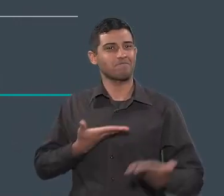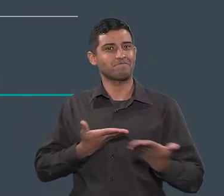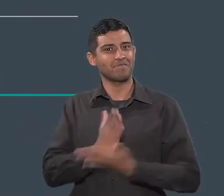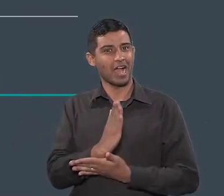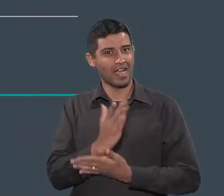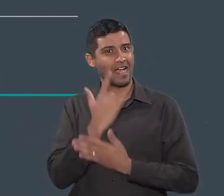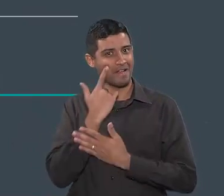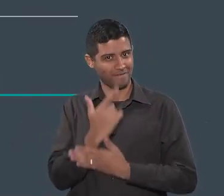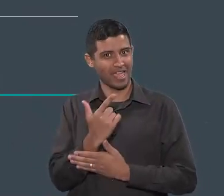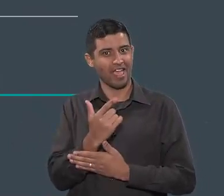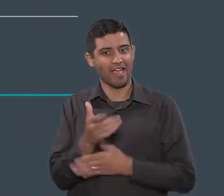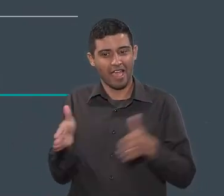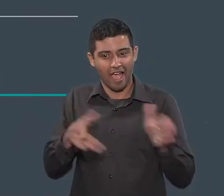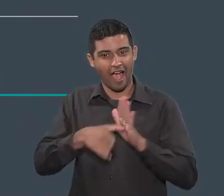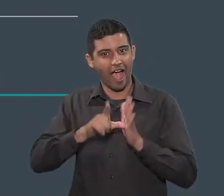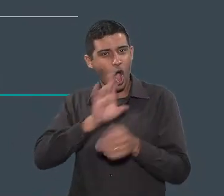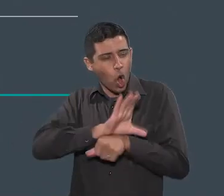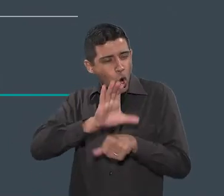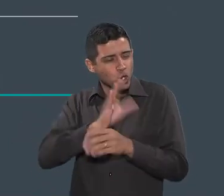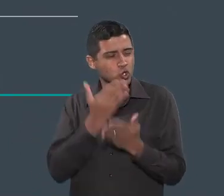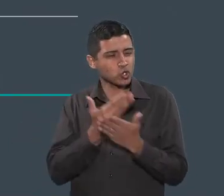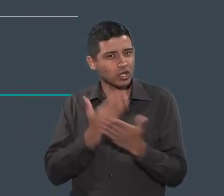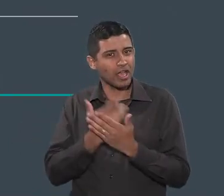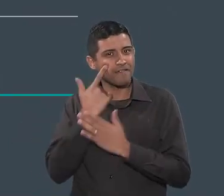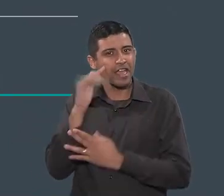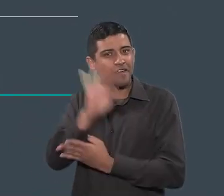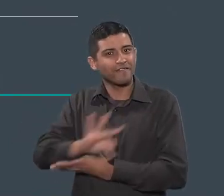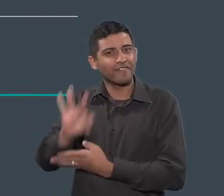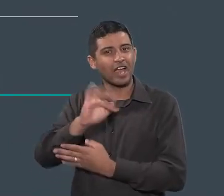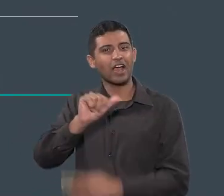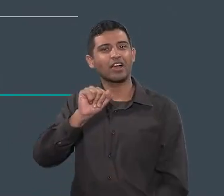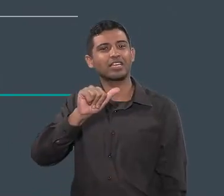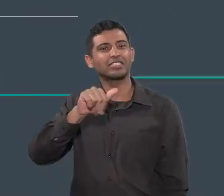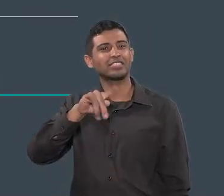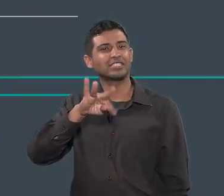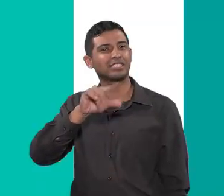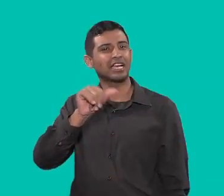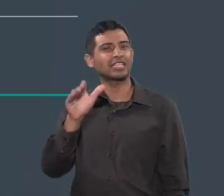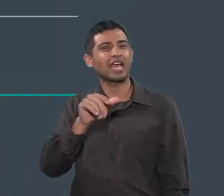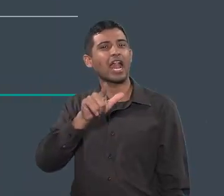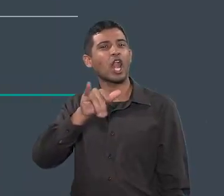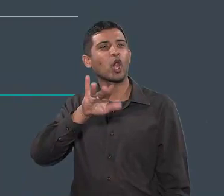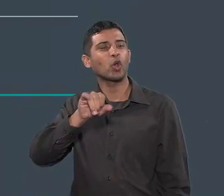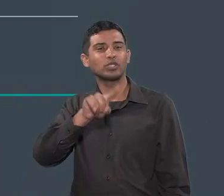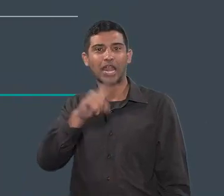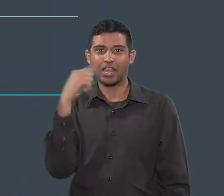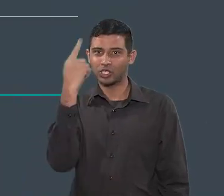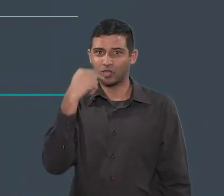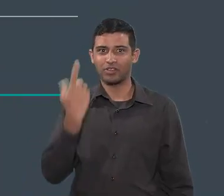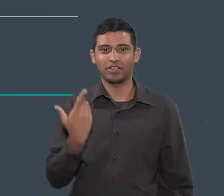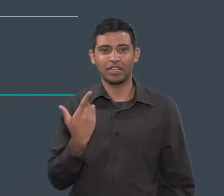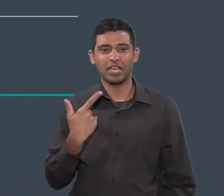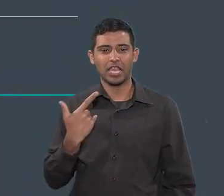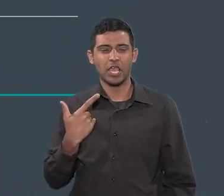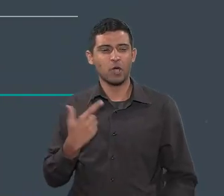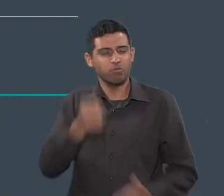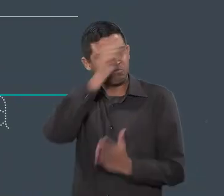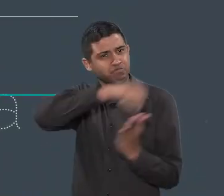um vestibular social na Faculdade Santa Úrsula, no curso de Direito Noturno. Me inscrevi no Enem